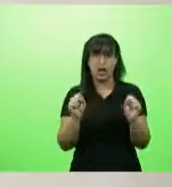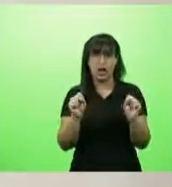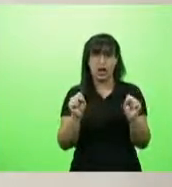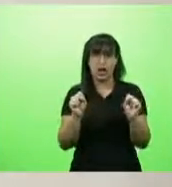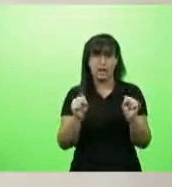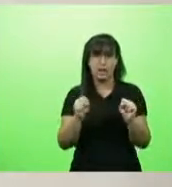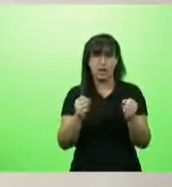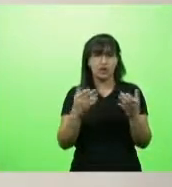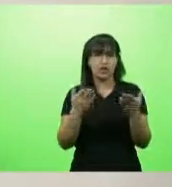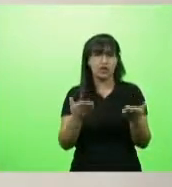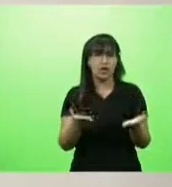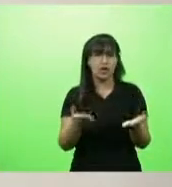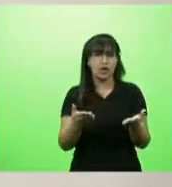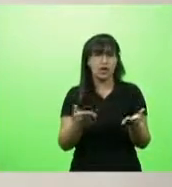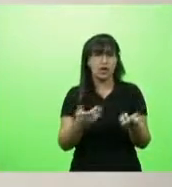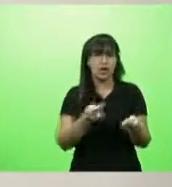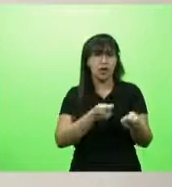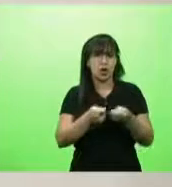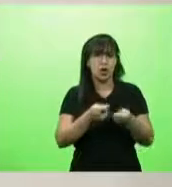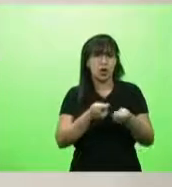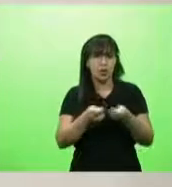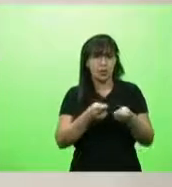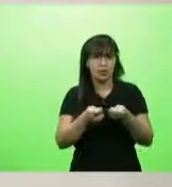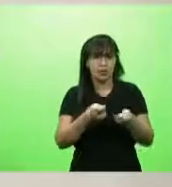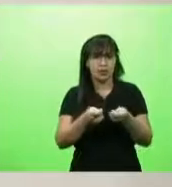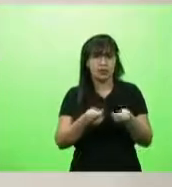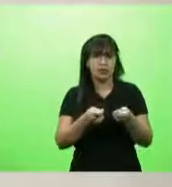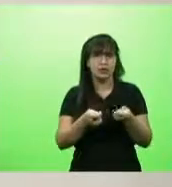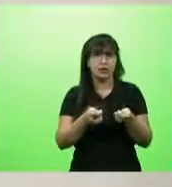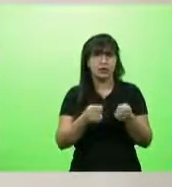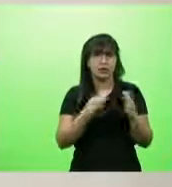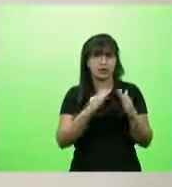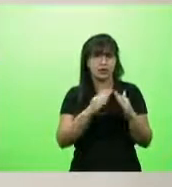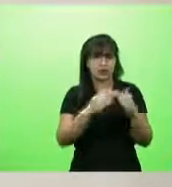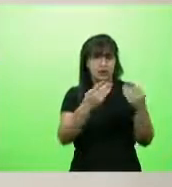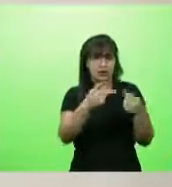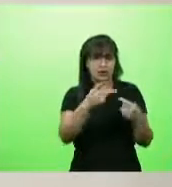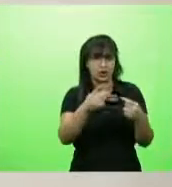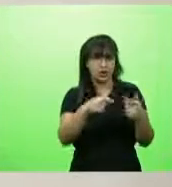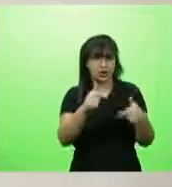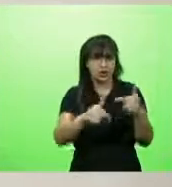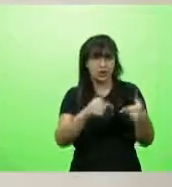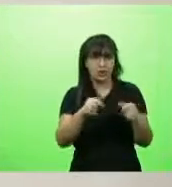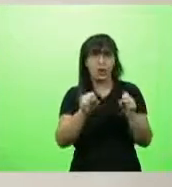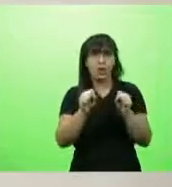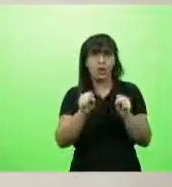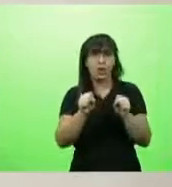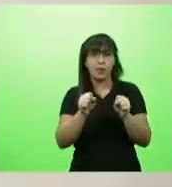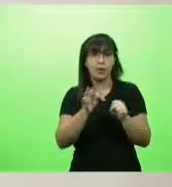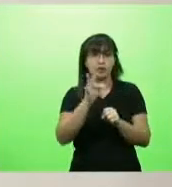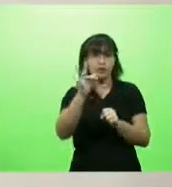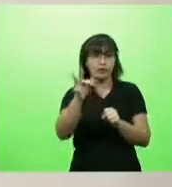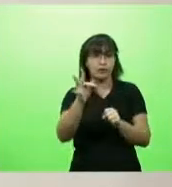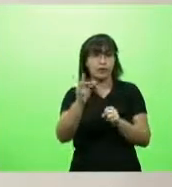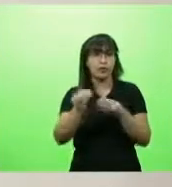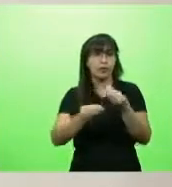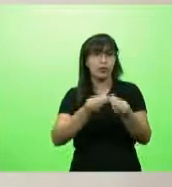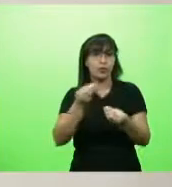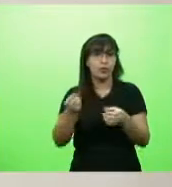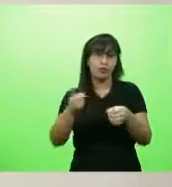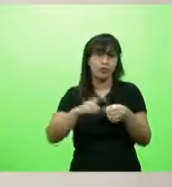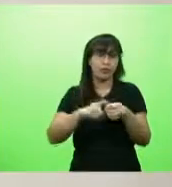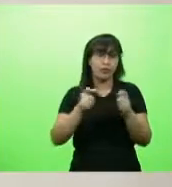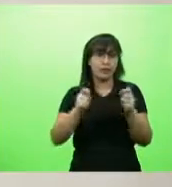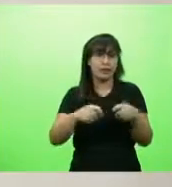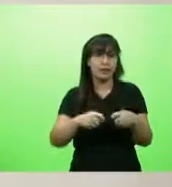de poder do comerciante, do varejista, do estabelecimento que está fechado, poder compensar isso no futuro. Esse é um pedido que eu faço